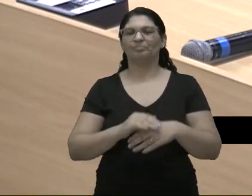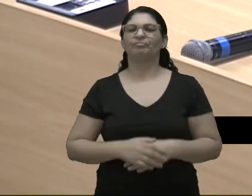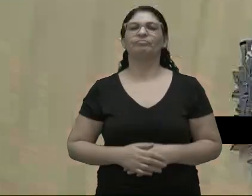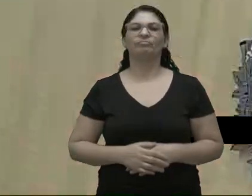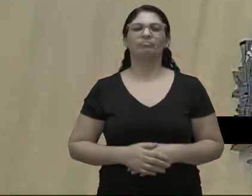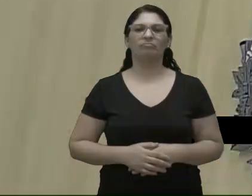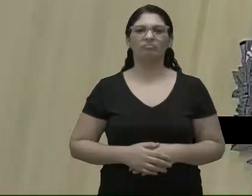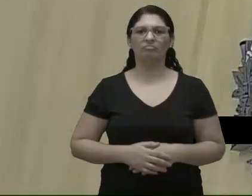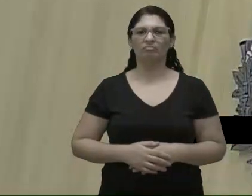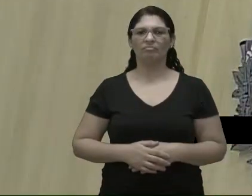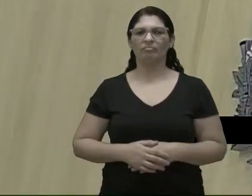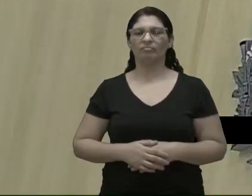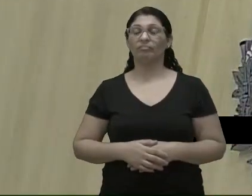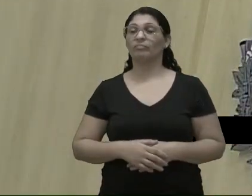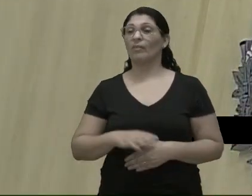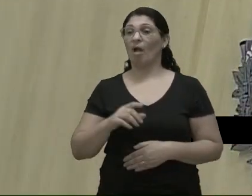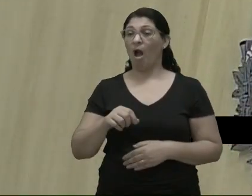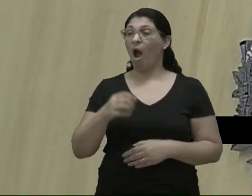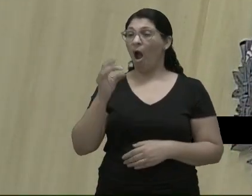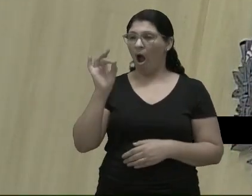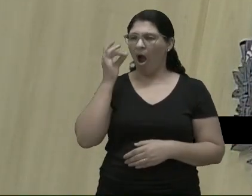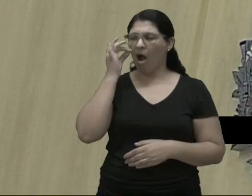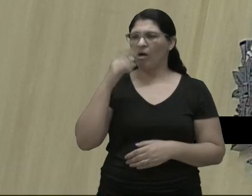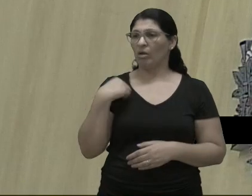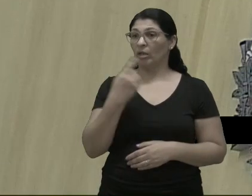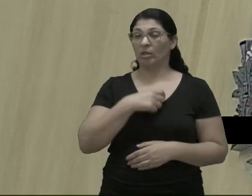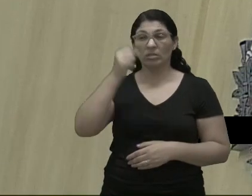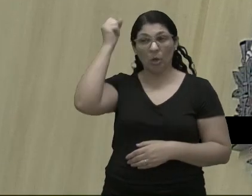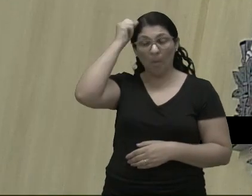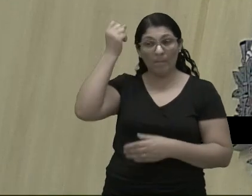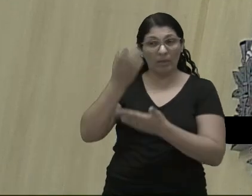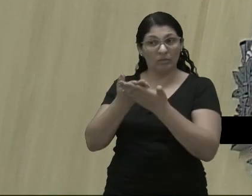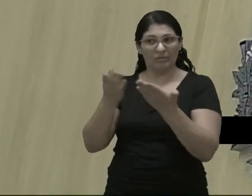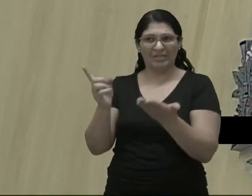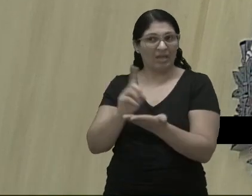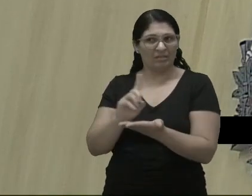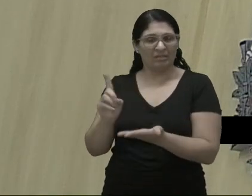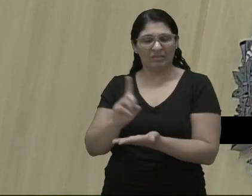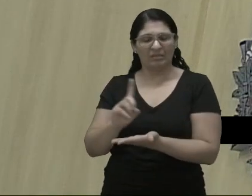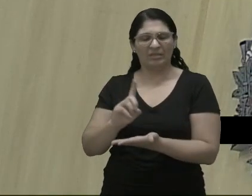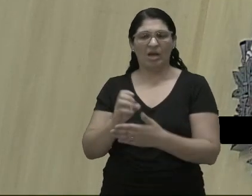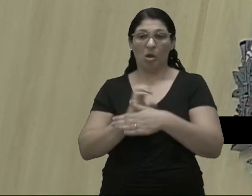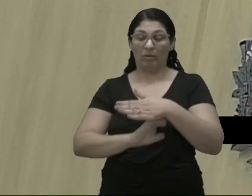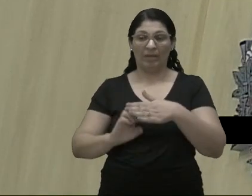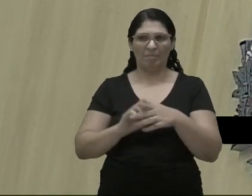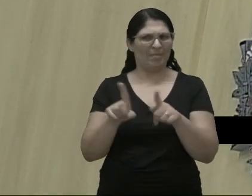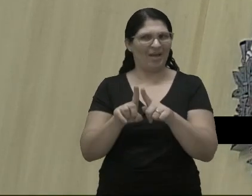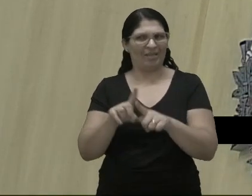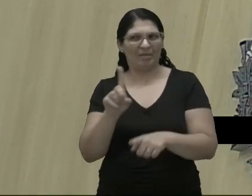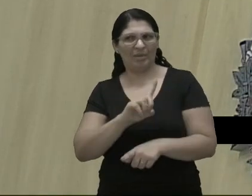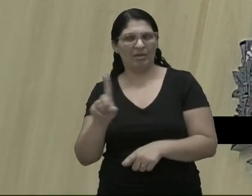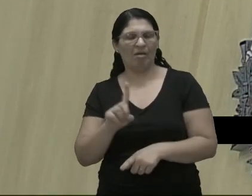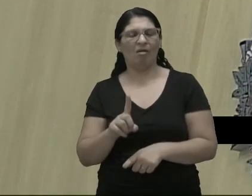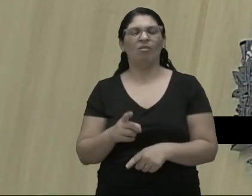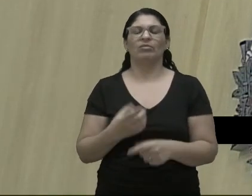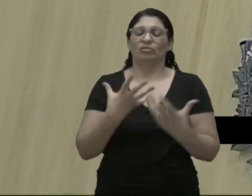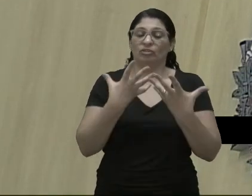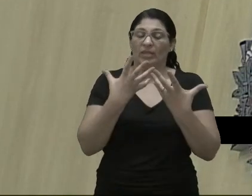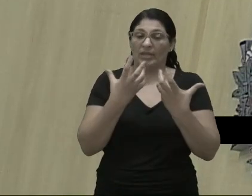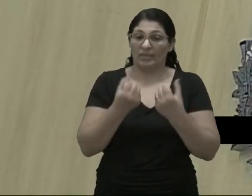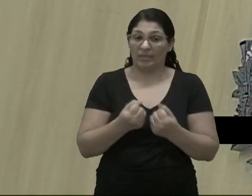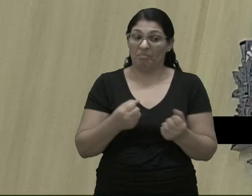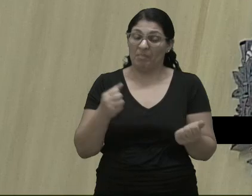tá, a gente está colocando a culpa em vocês, muito menos na empresa, que já não vem recebendo